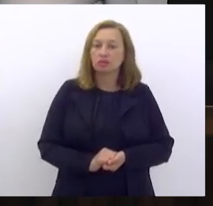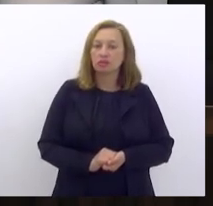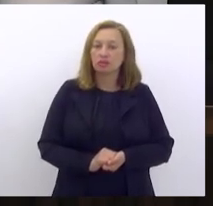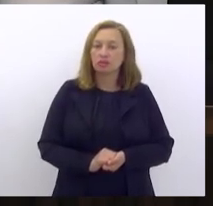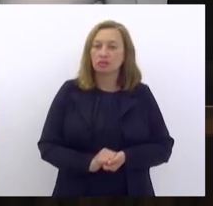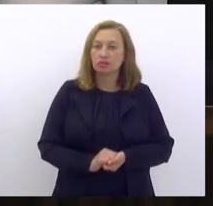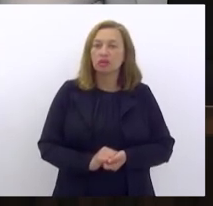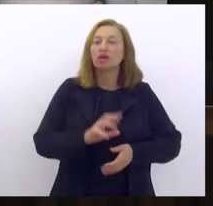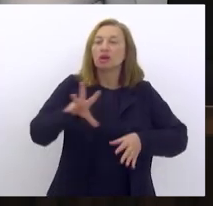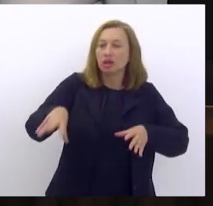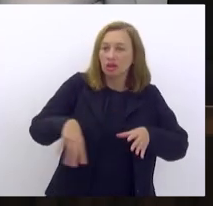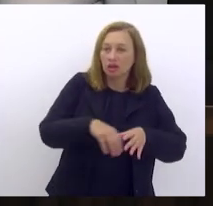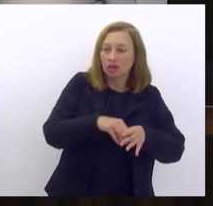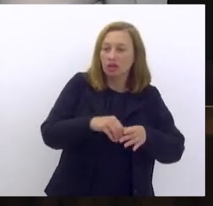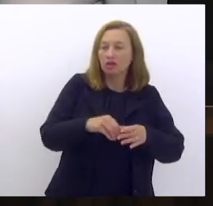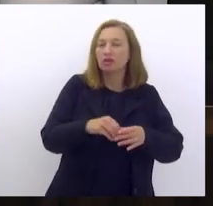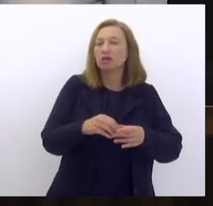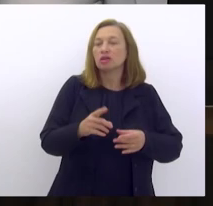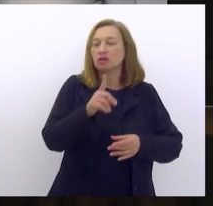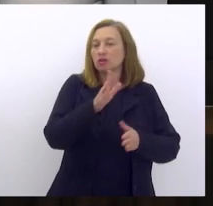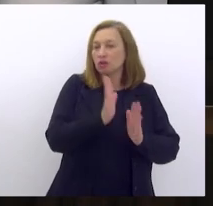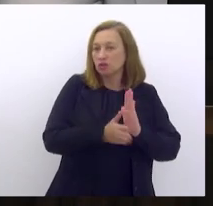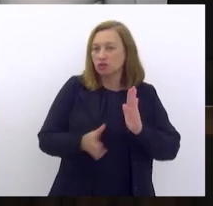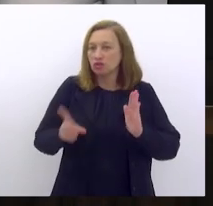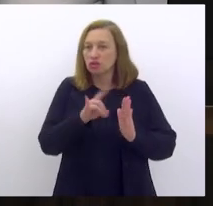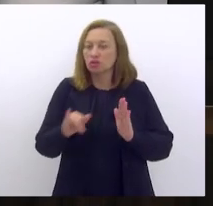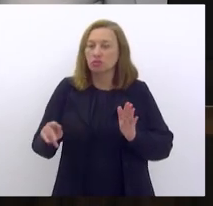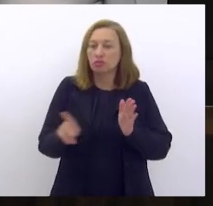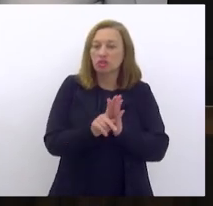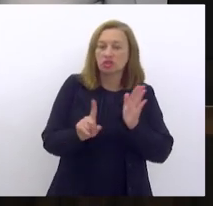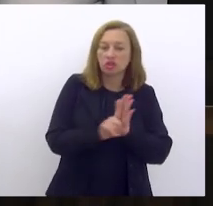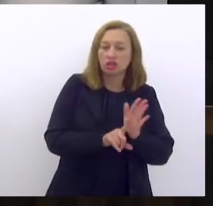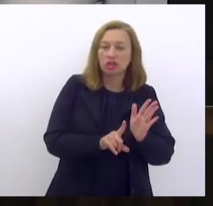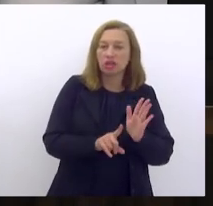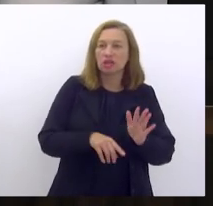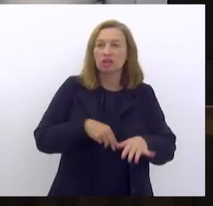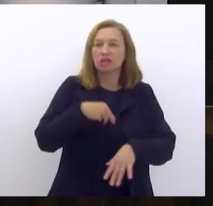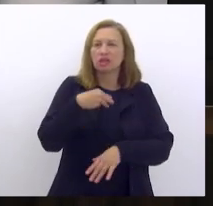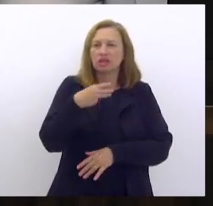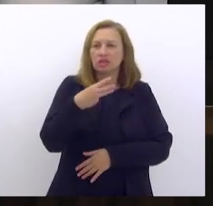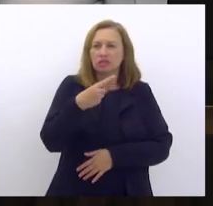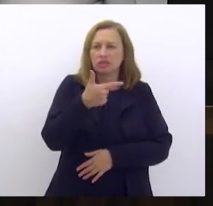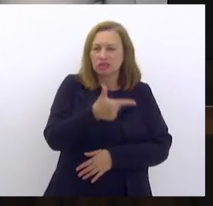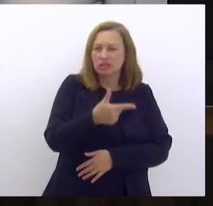requer a inclusão na ordem do dia o projeto de lei